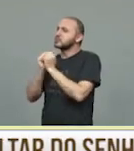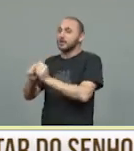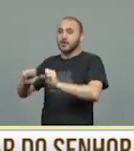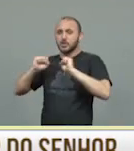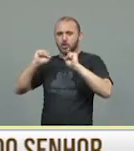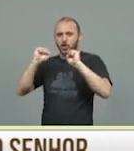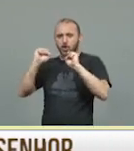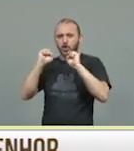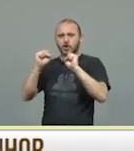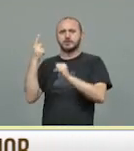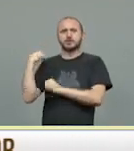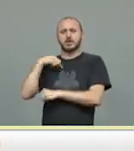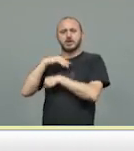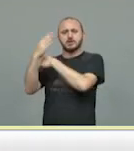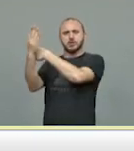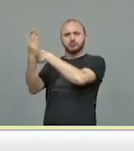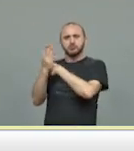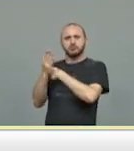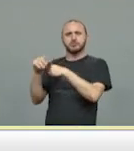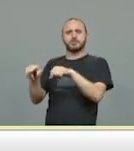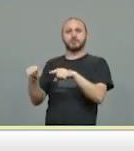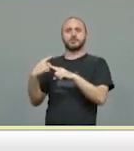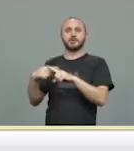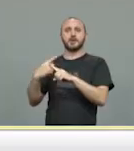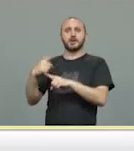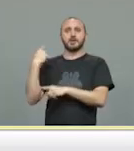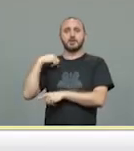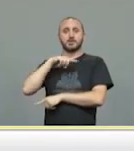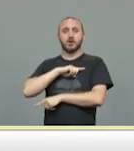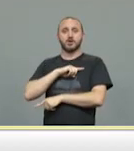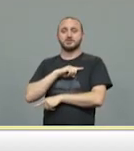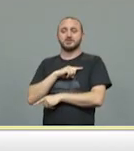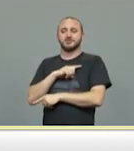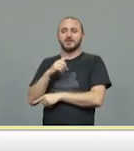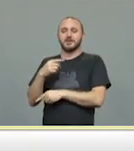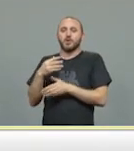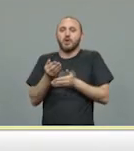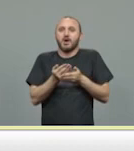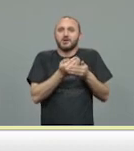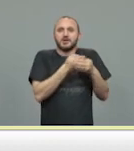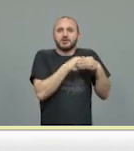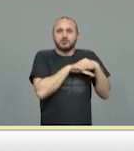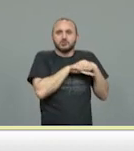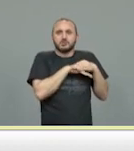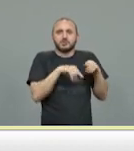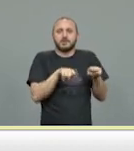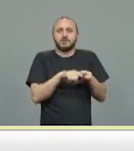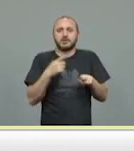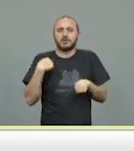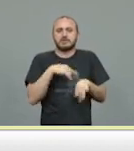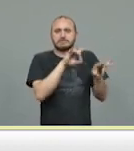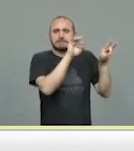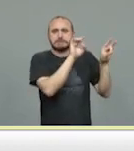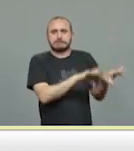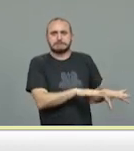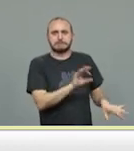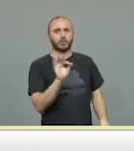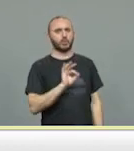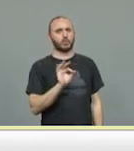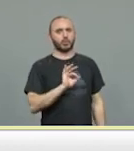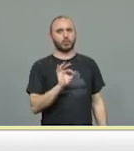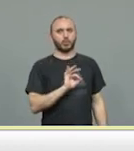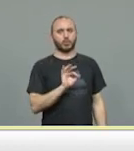torcendo, nos ajudando para que não sucumbamos, que não